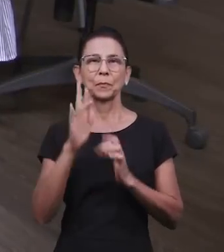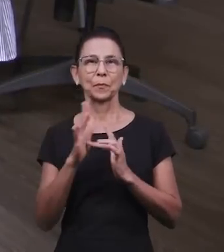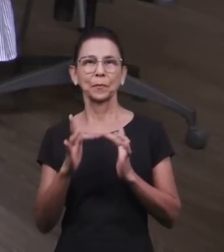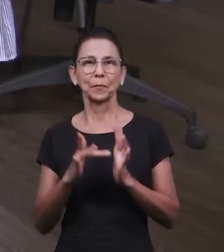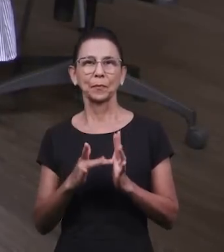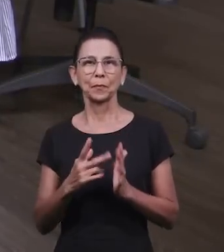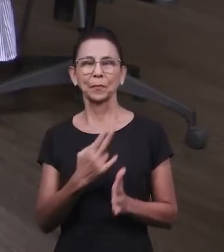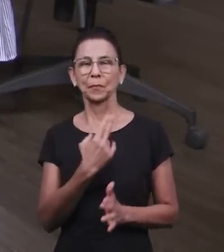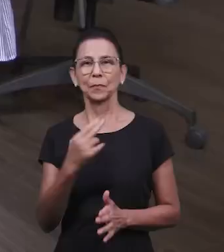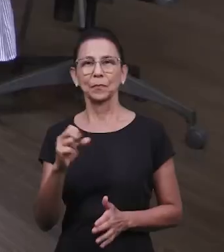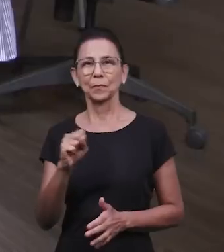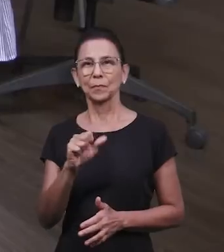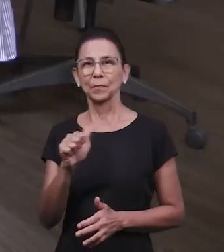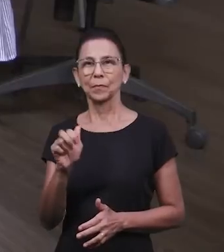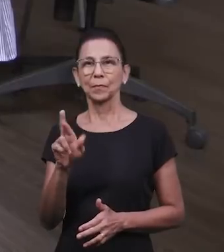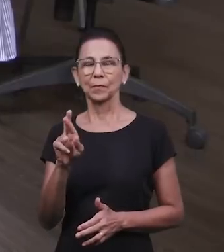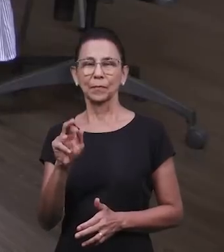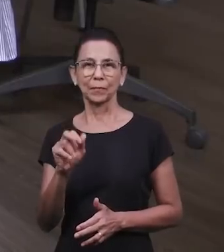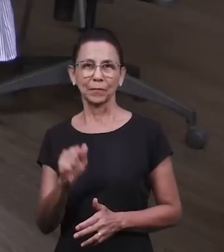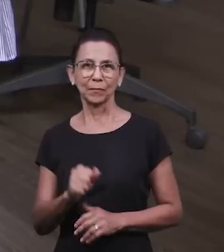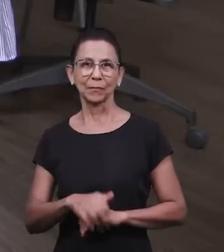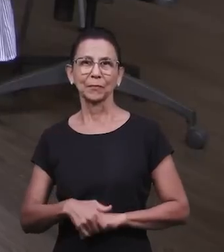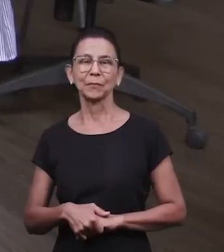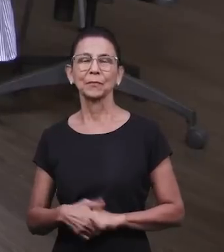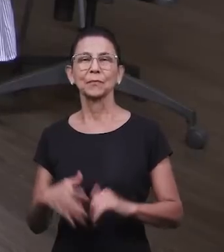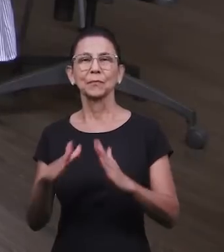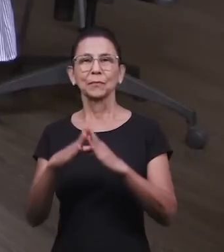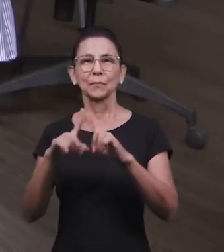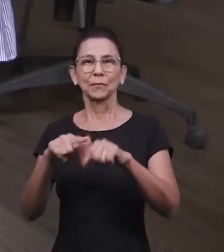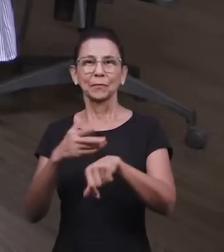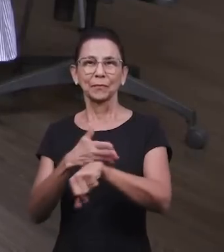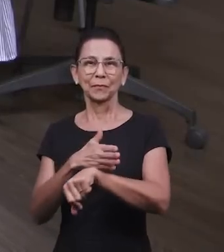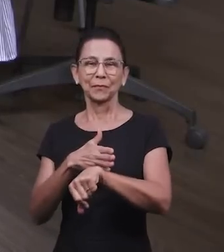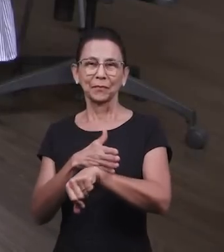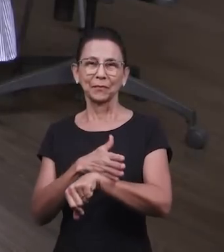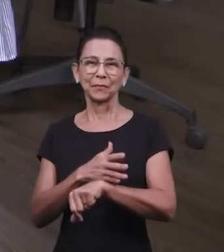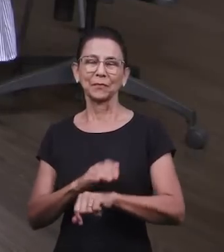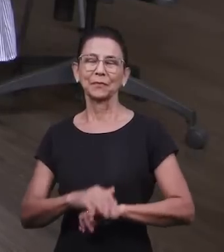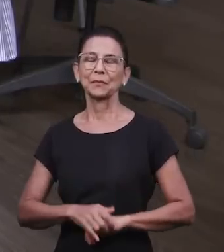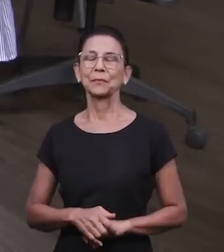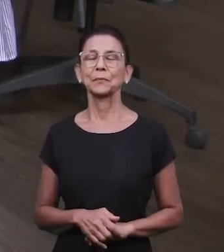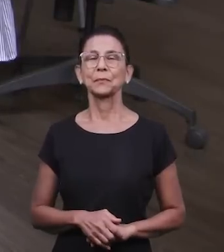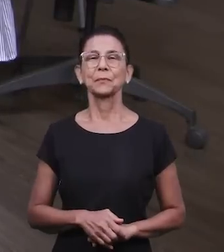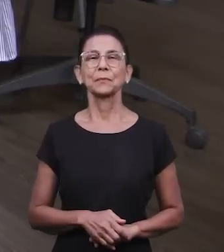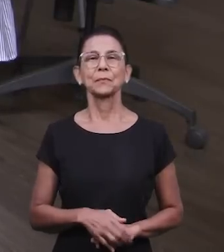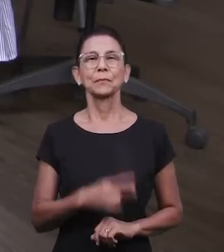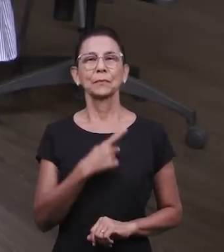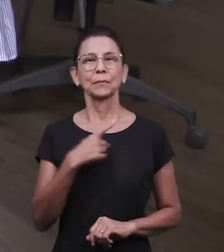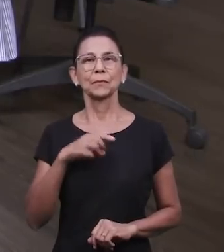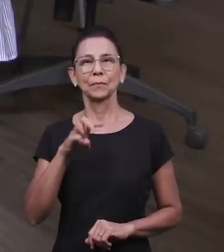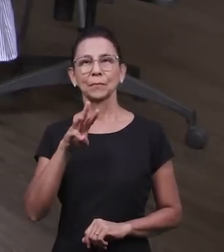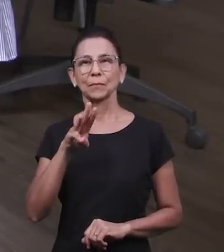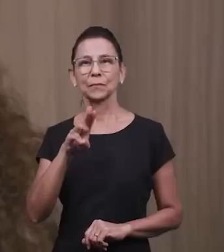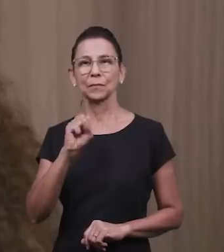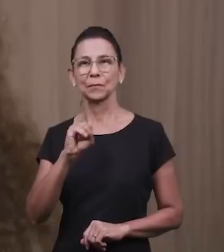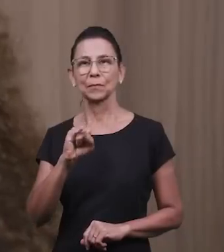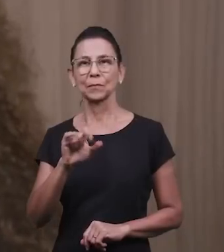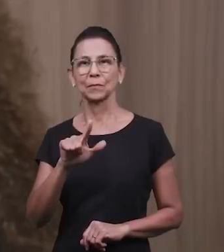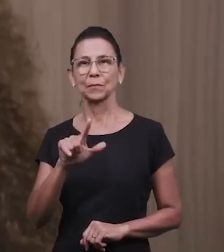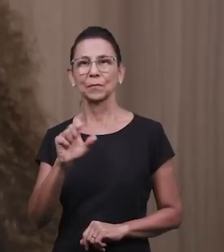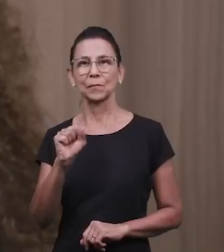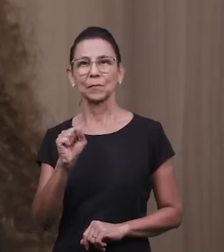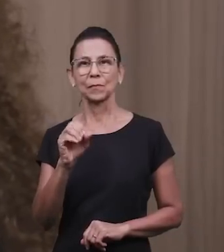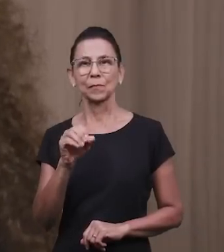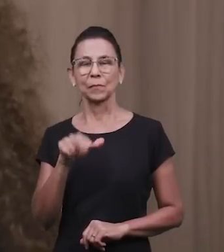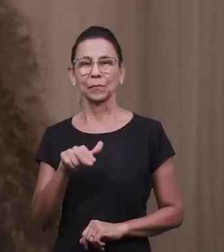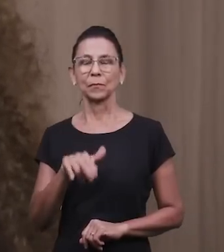Jesus. Eu me chamo Sara, sou da Igreja de Castelândia, na Serra, sob o ministério do pastor Wilson. E a minha pergunta é a seguinte: como